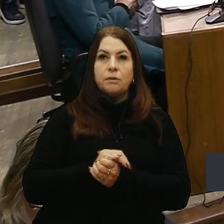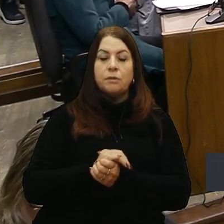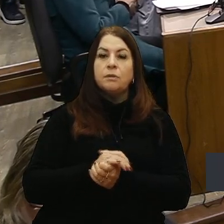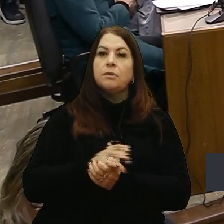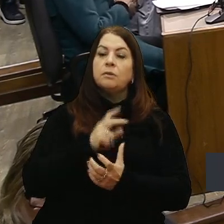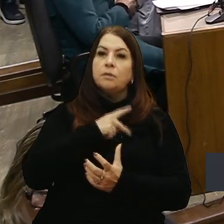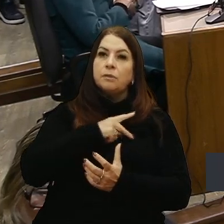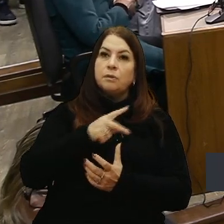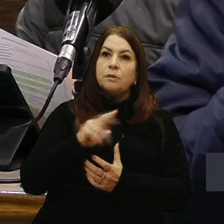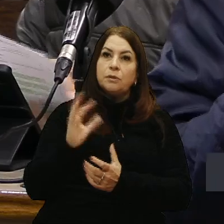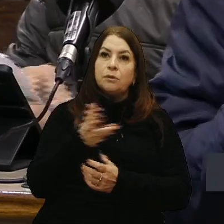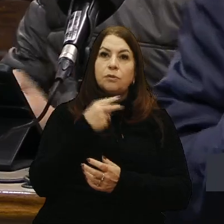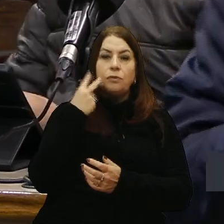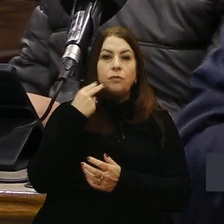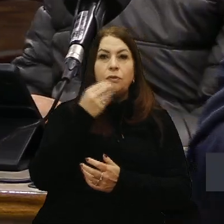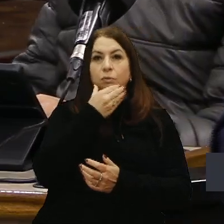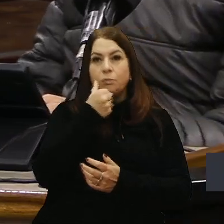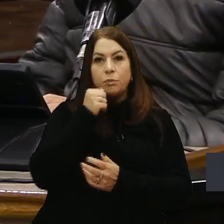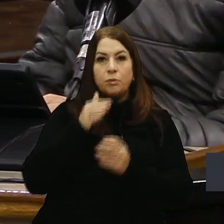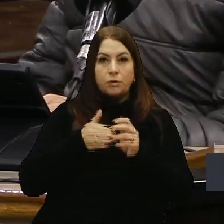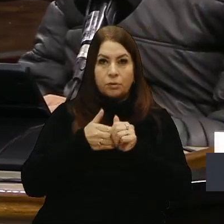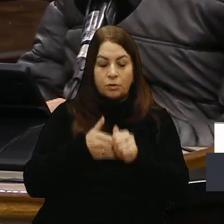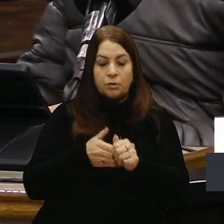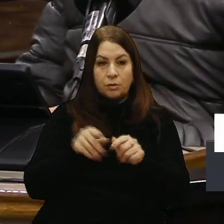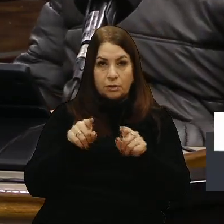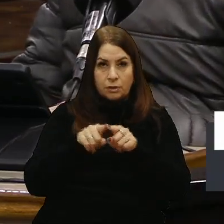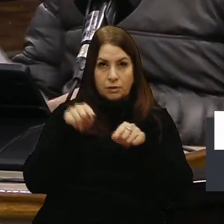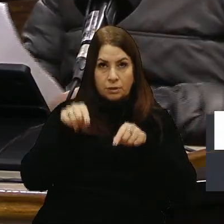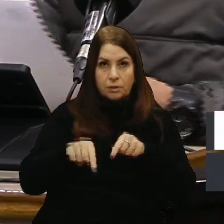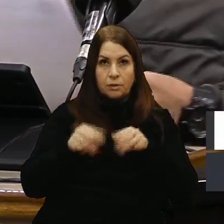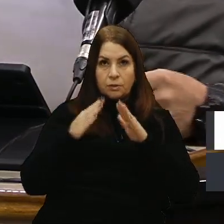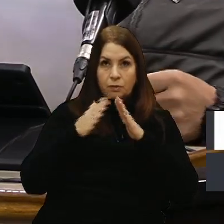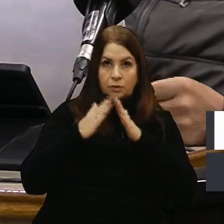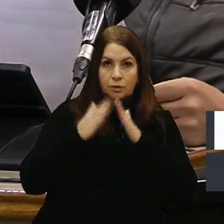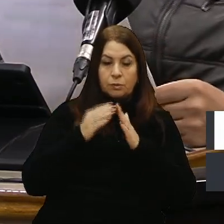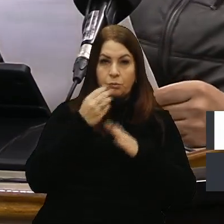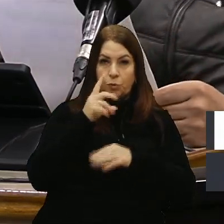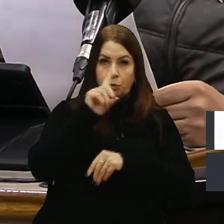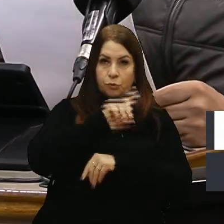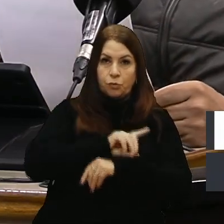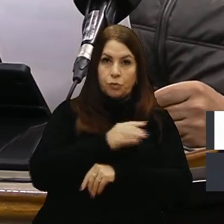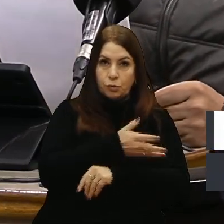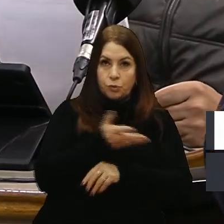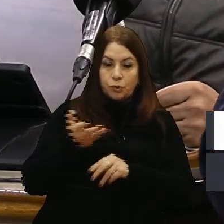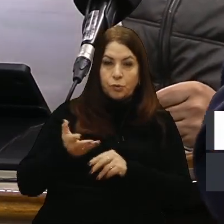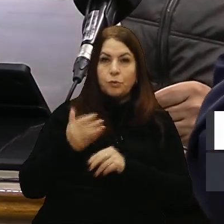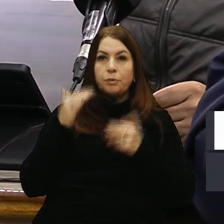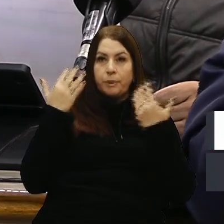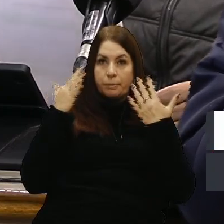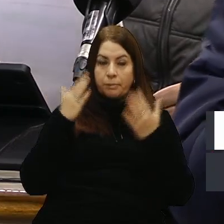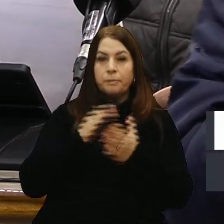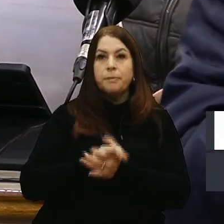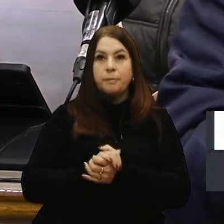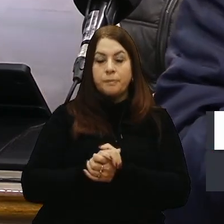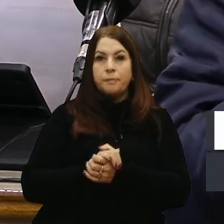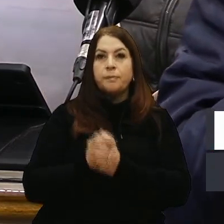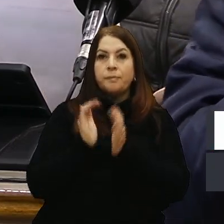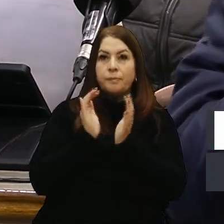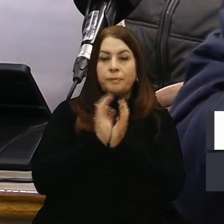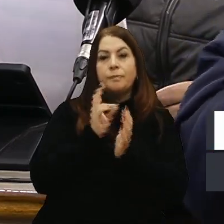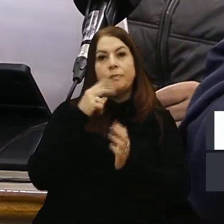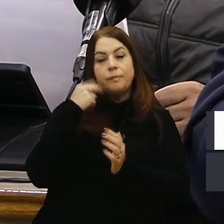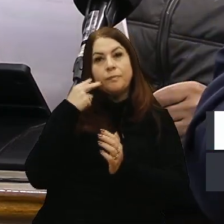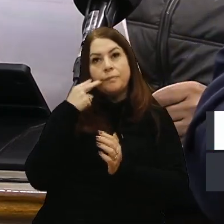Senhor presidente, nobres pares, todos que nos assistem daqui, de casa, bom dia a todos. Quero parabenizar o colega